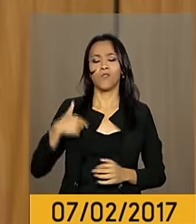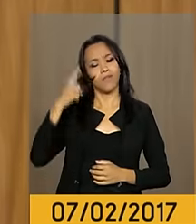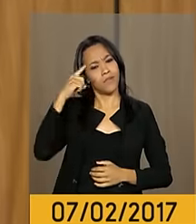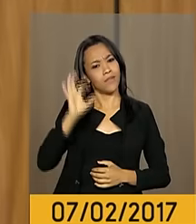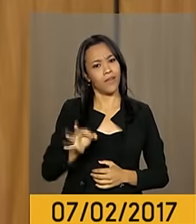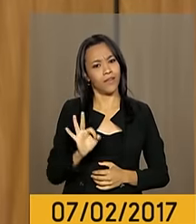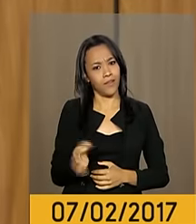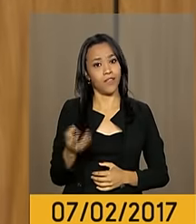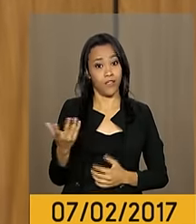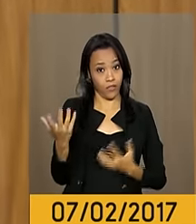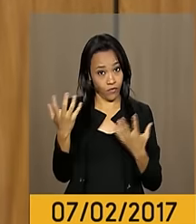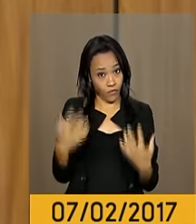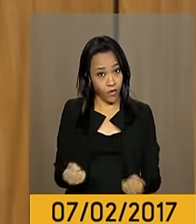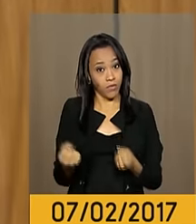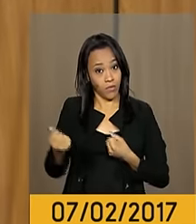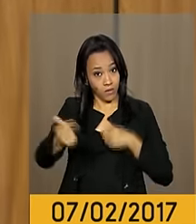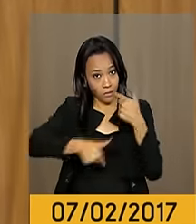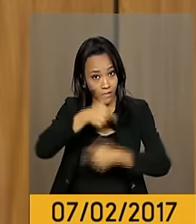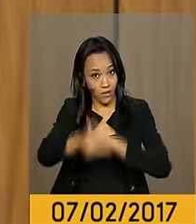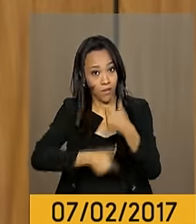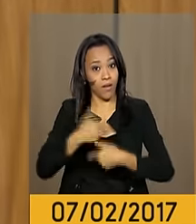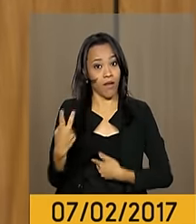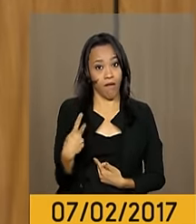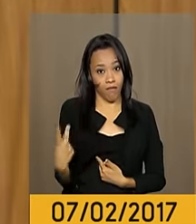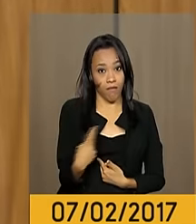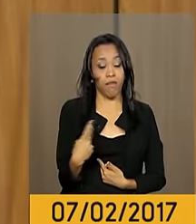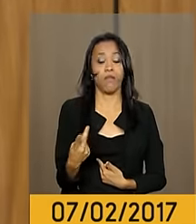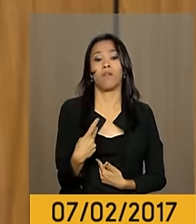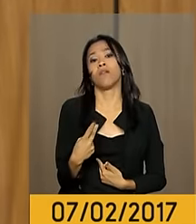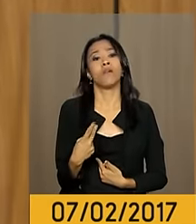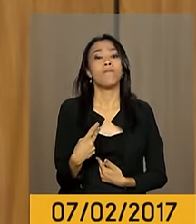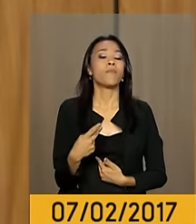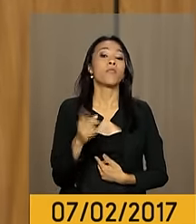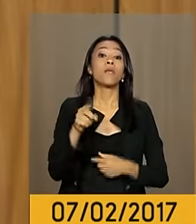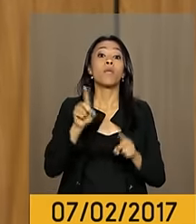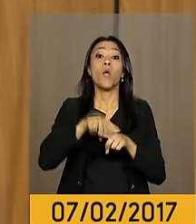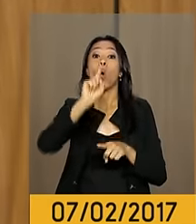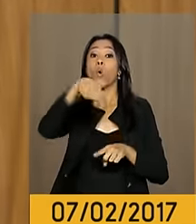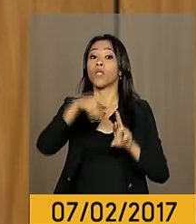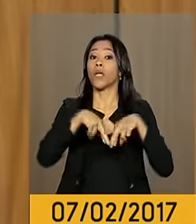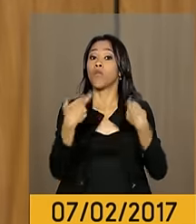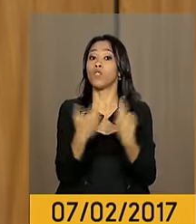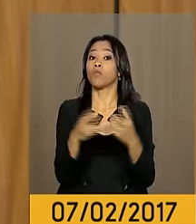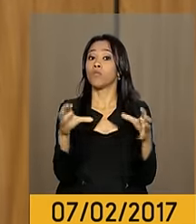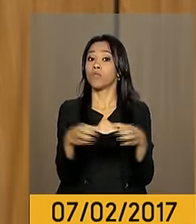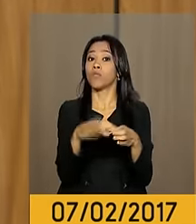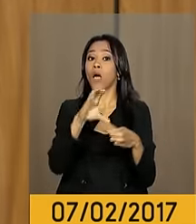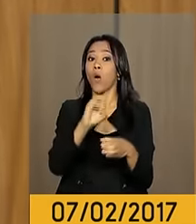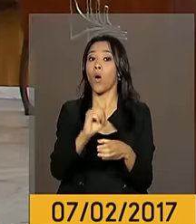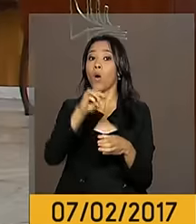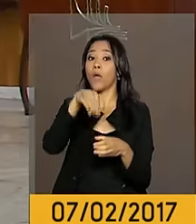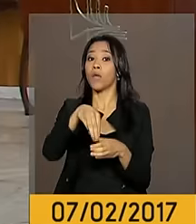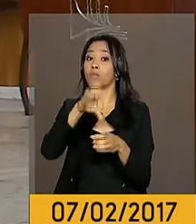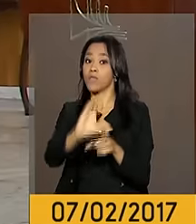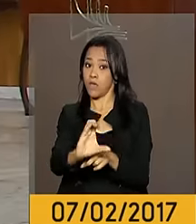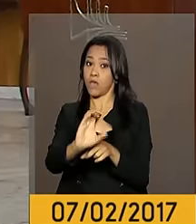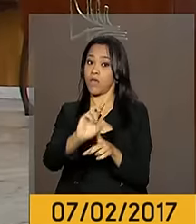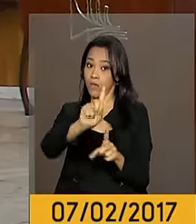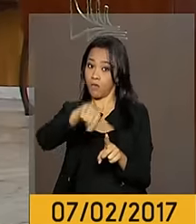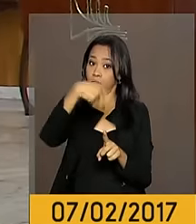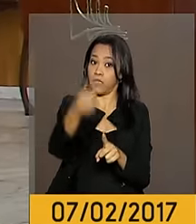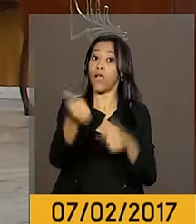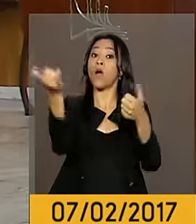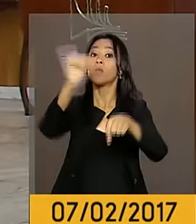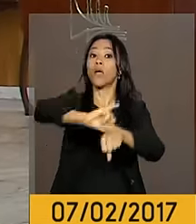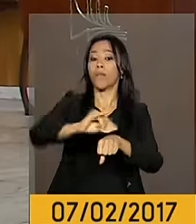também trabalhando juntos vamos aproveitar a reunião da OMC que será realizada em Buenos Aires no final deste ano coordenando